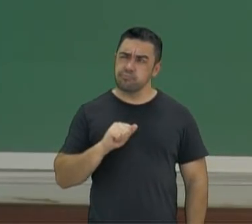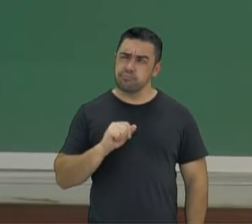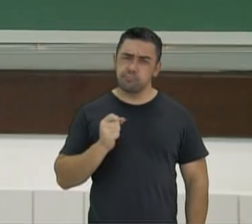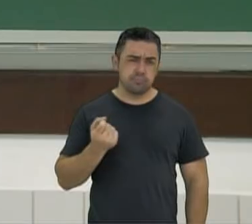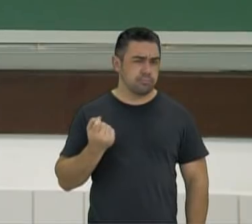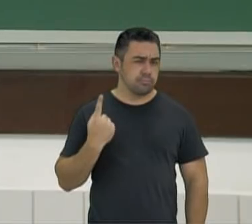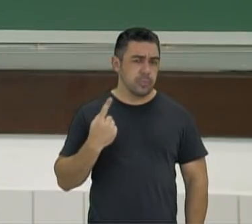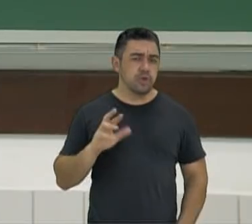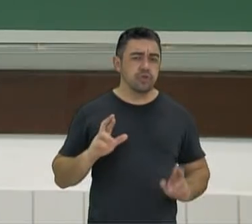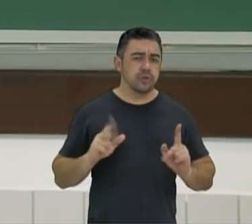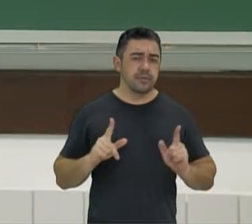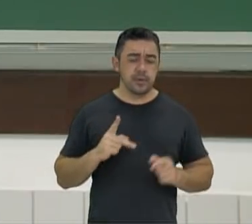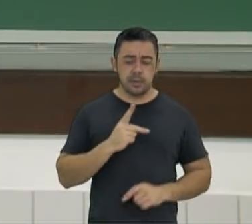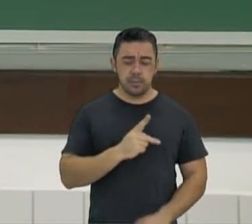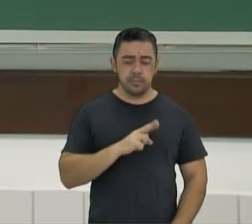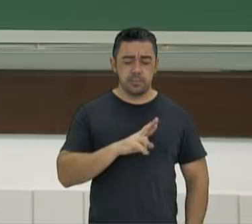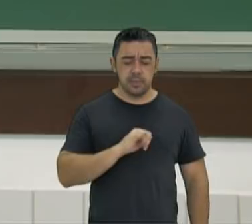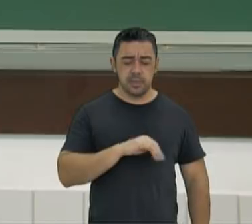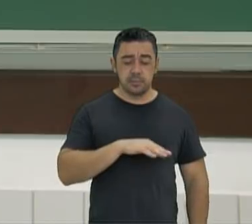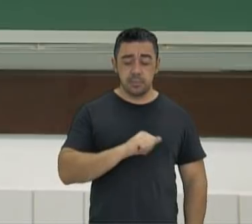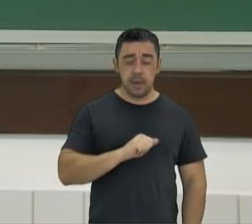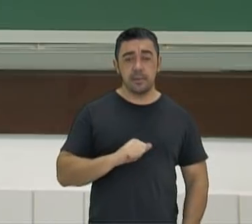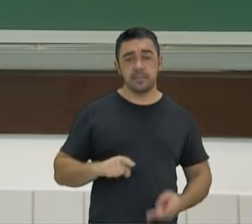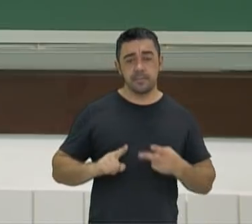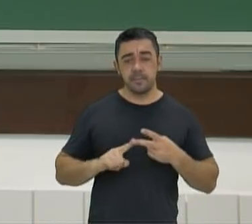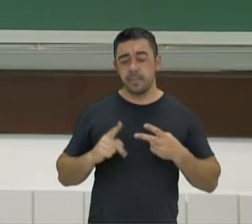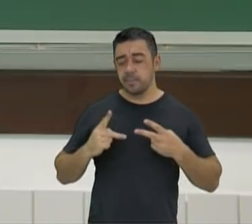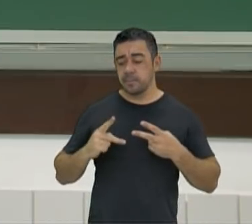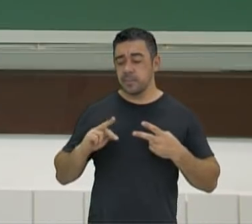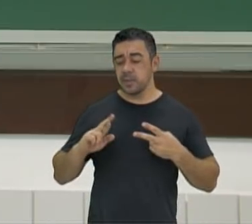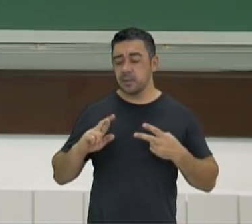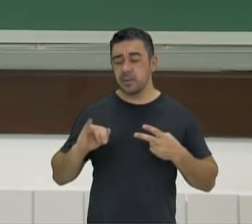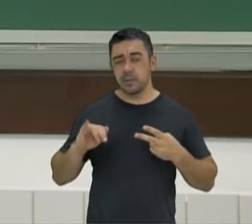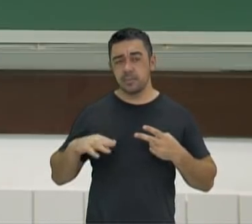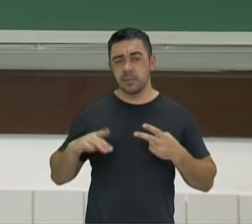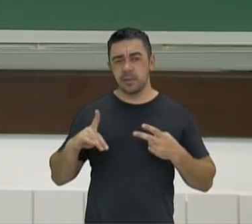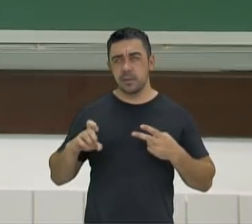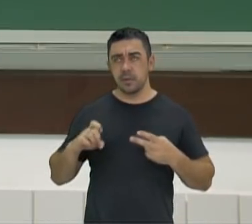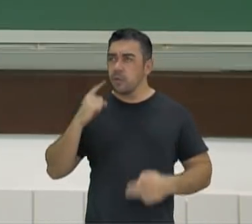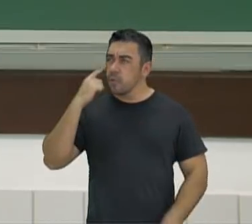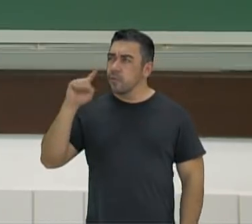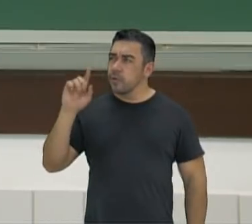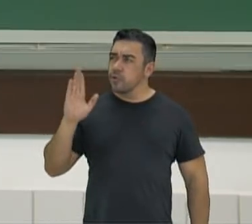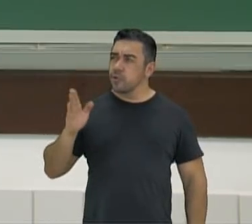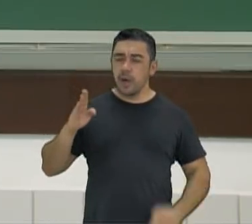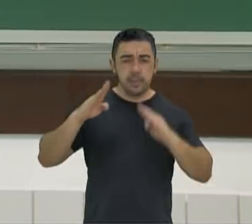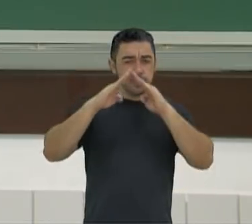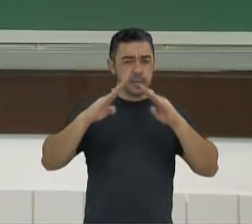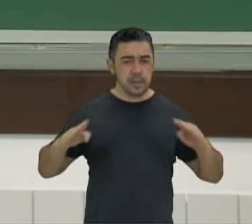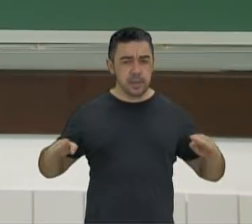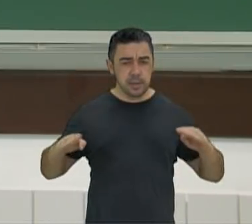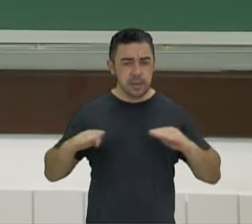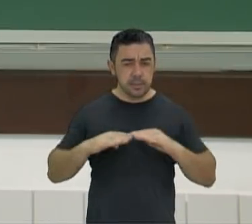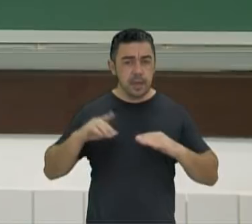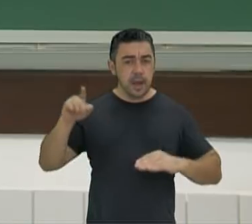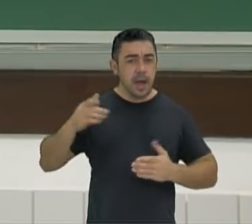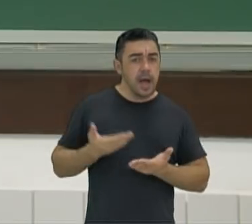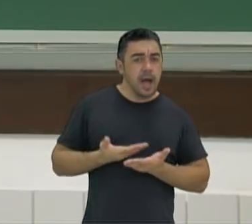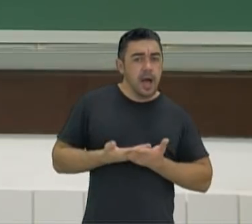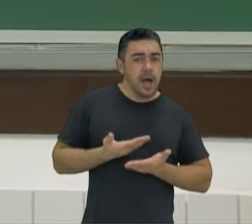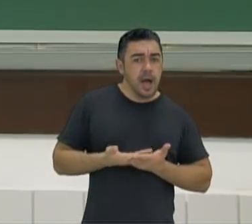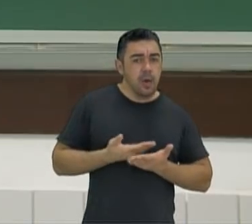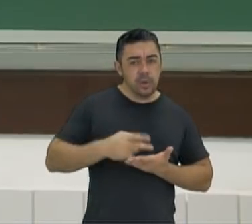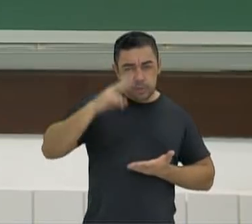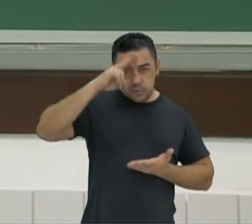que é a diferença de prisma e pirâmide? Vamos tentar pensar. Aonde que eu já vi pirâmide? Eu já vi pirâmide lá na aula